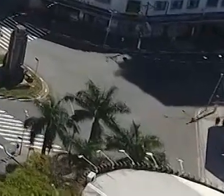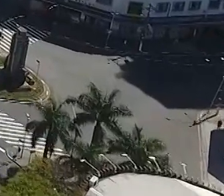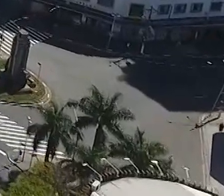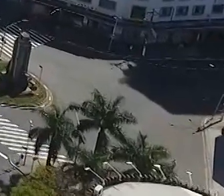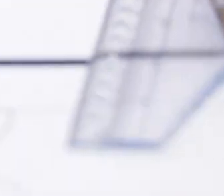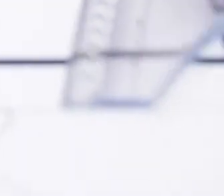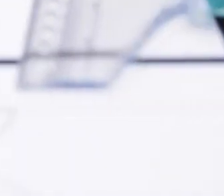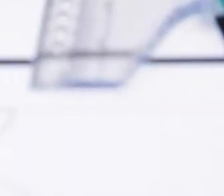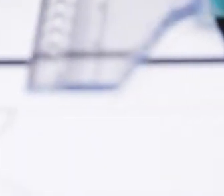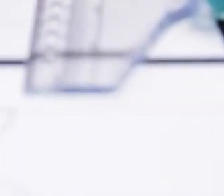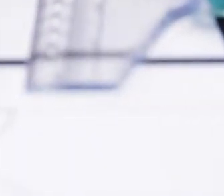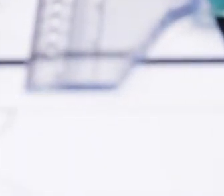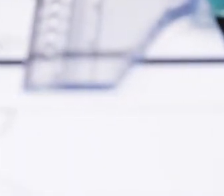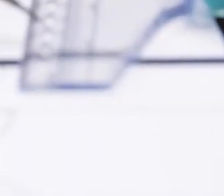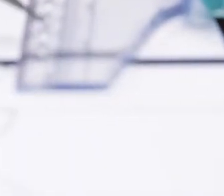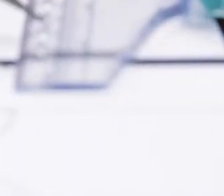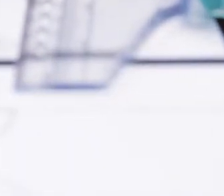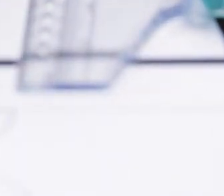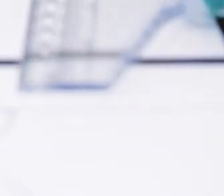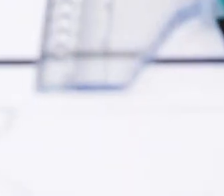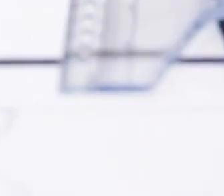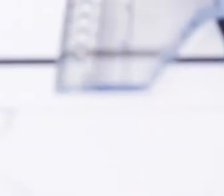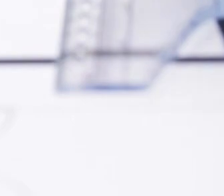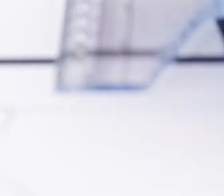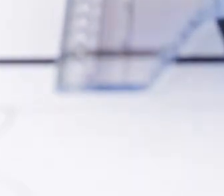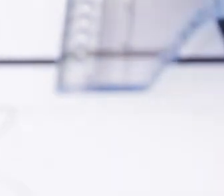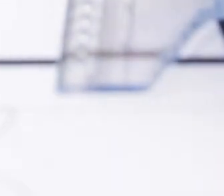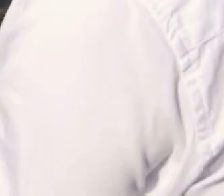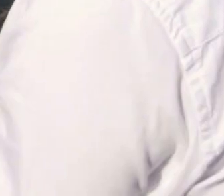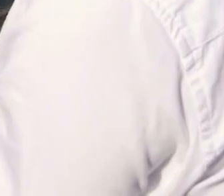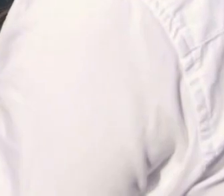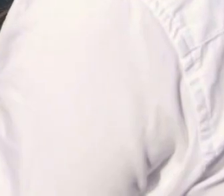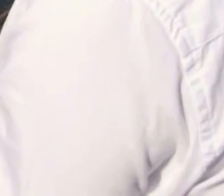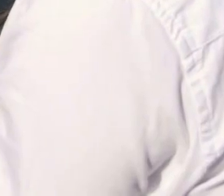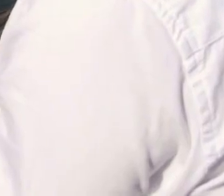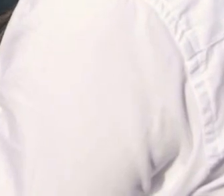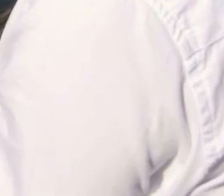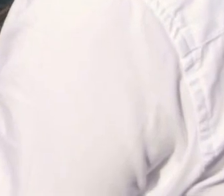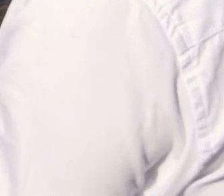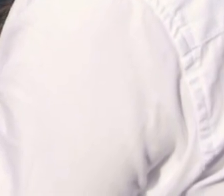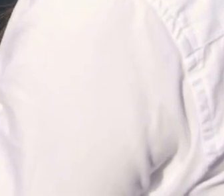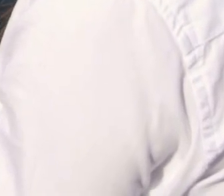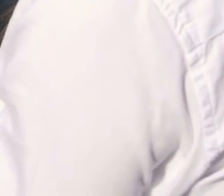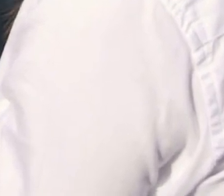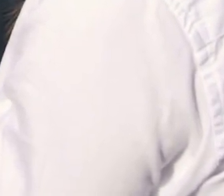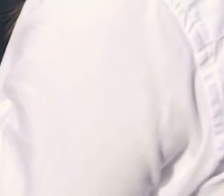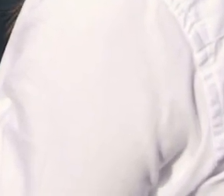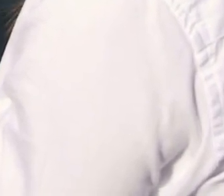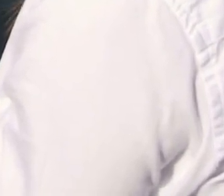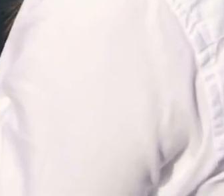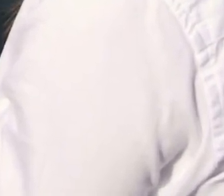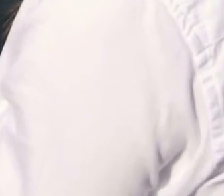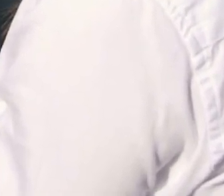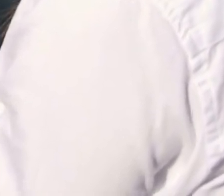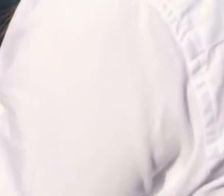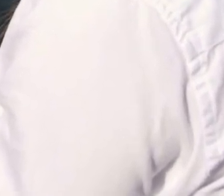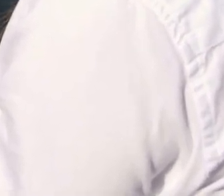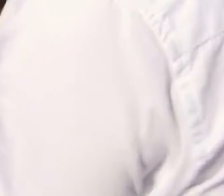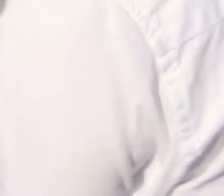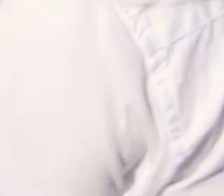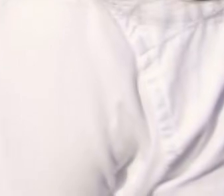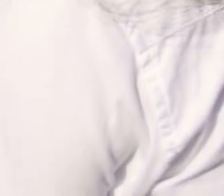a obra até hoje, na verdade. Eu acho que o mercado está mais aberto para todo tipo de atuação da mulher. Eu